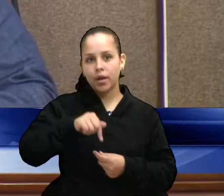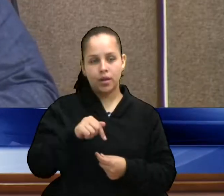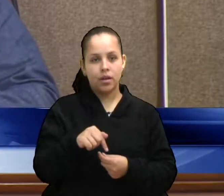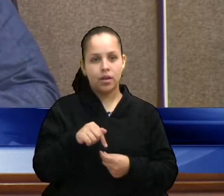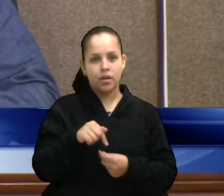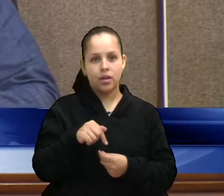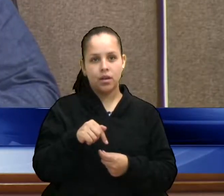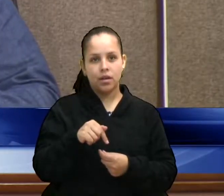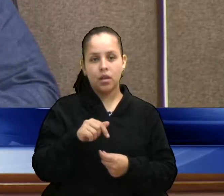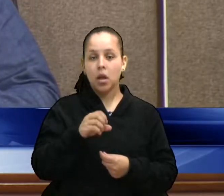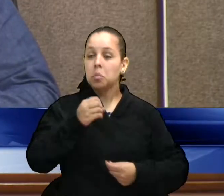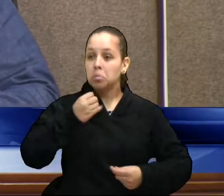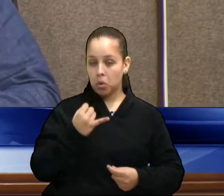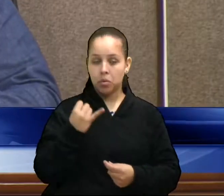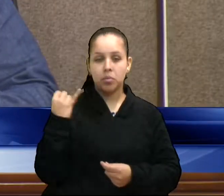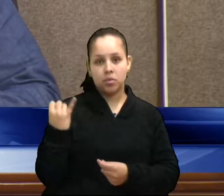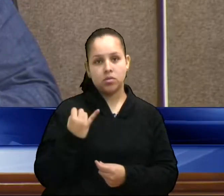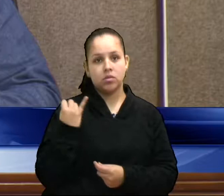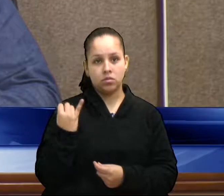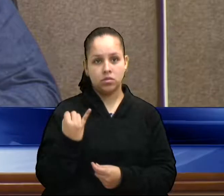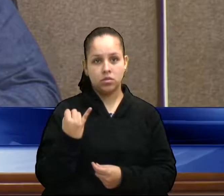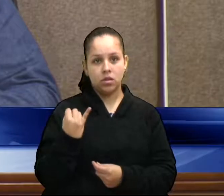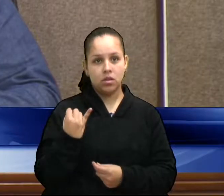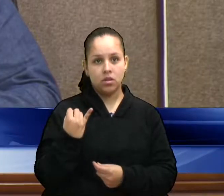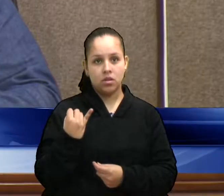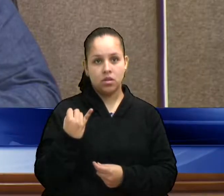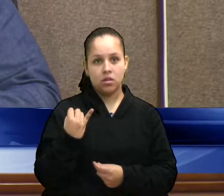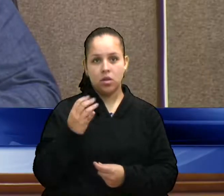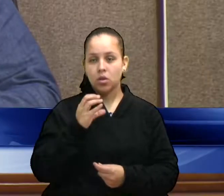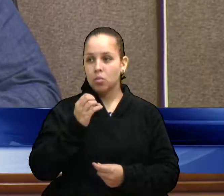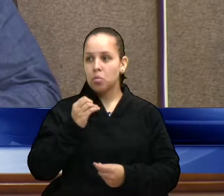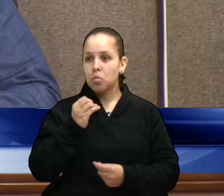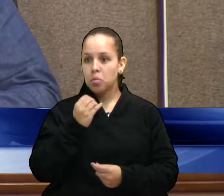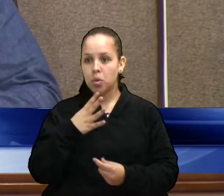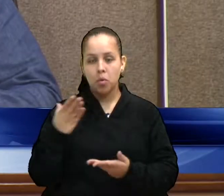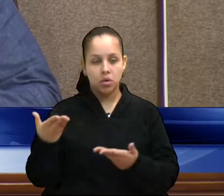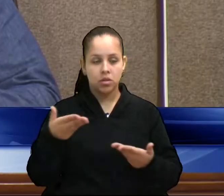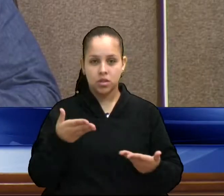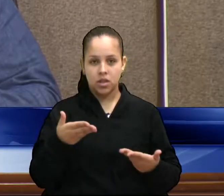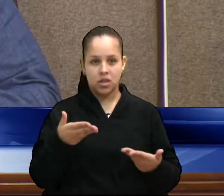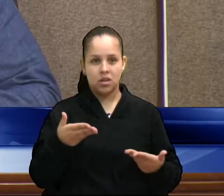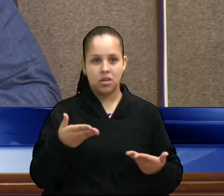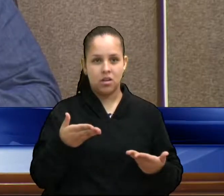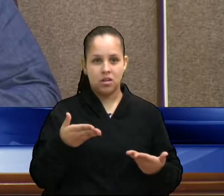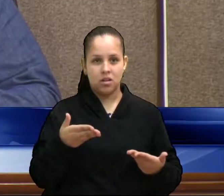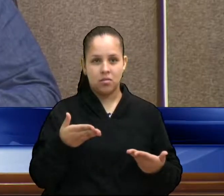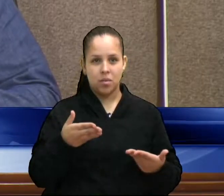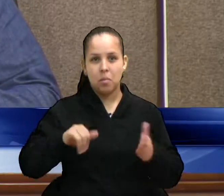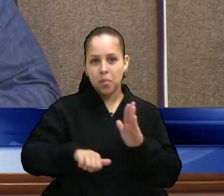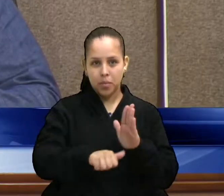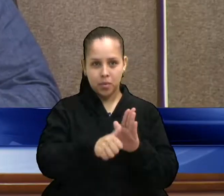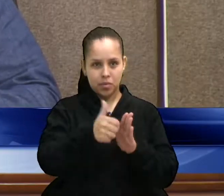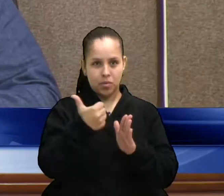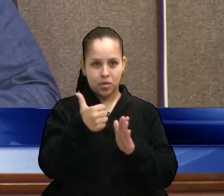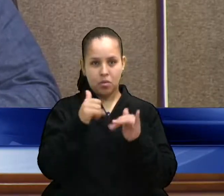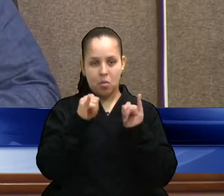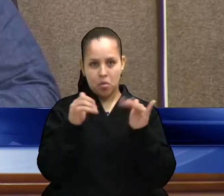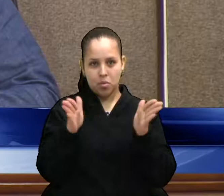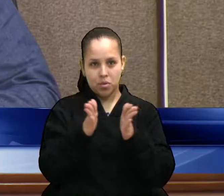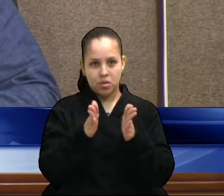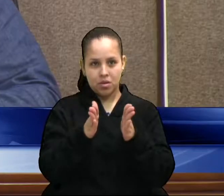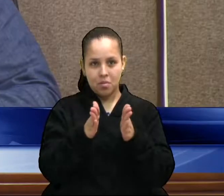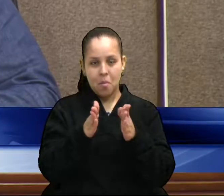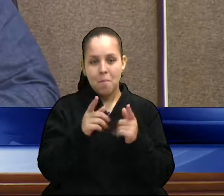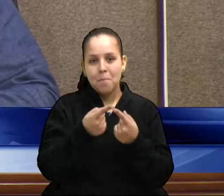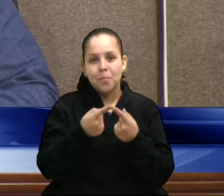bem-vindo para melhorar o táxi de lotação. Mas essa questão, ela é uma questão que tem que ser resolvida